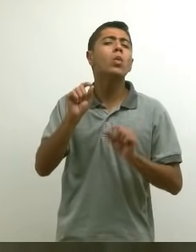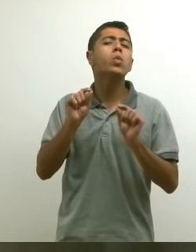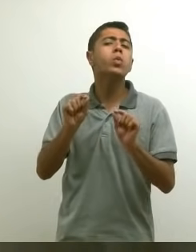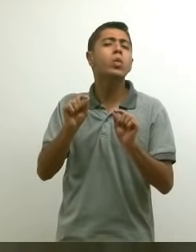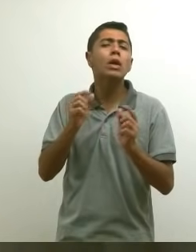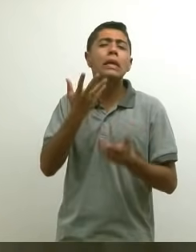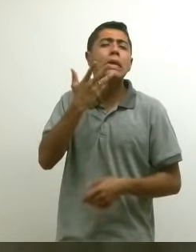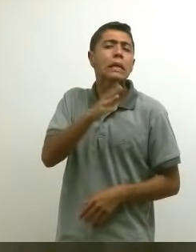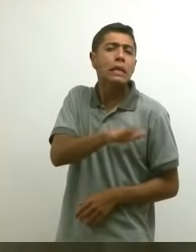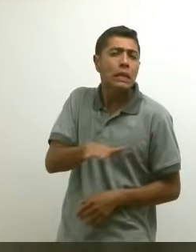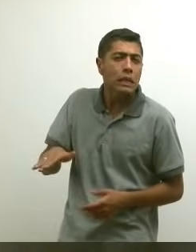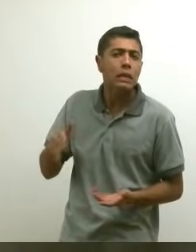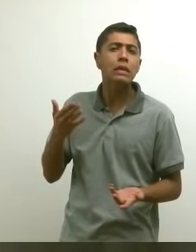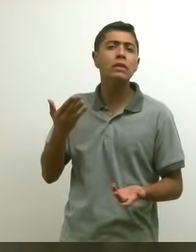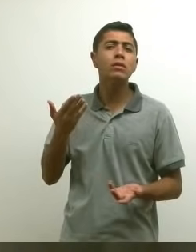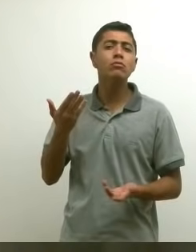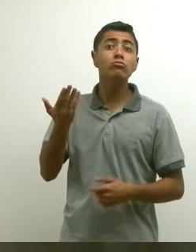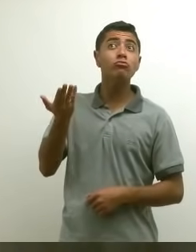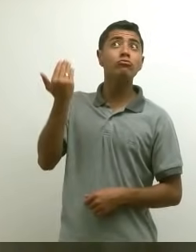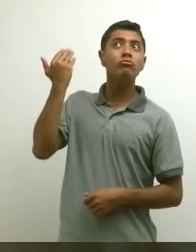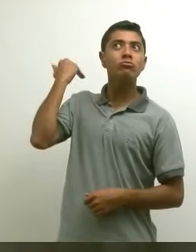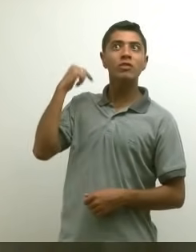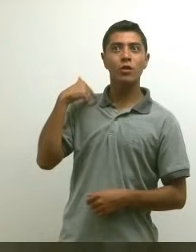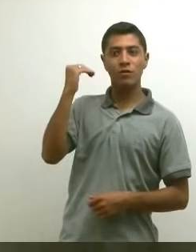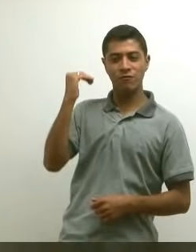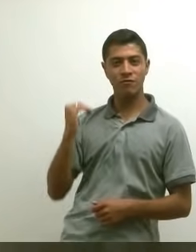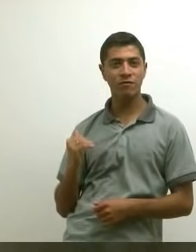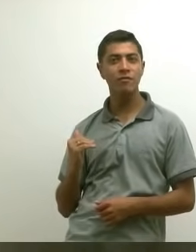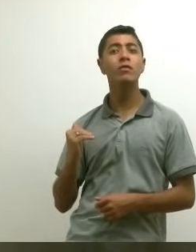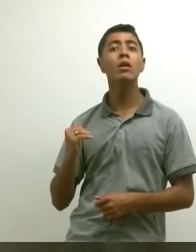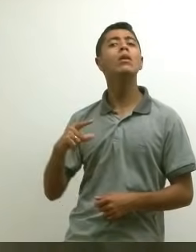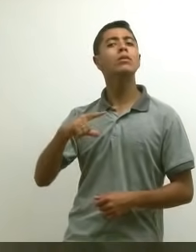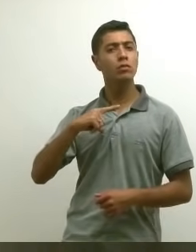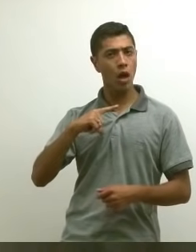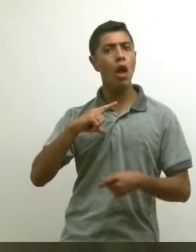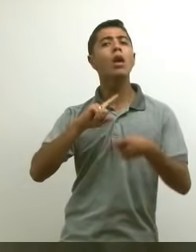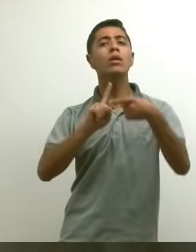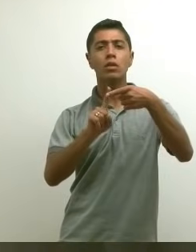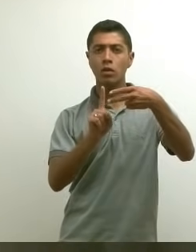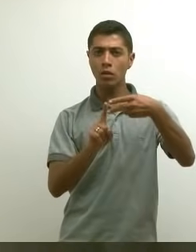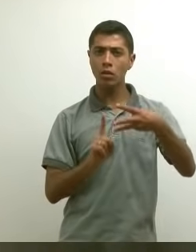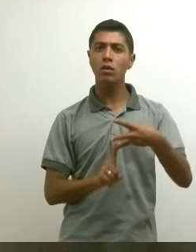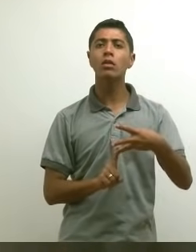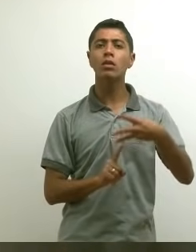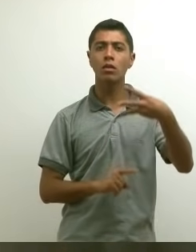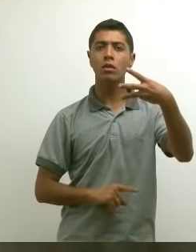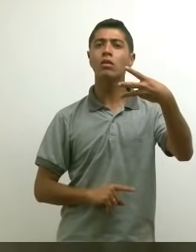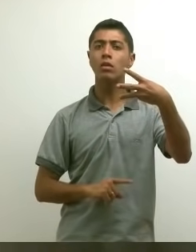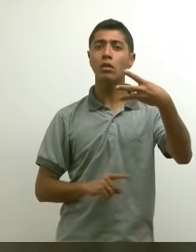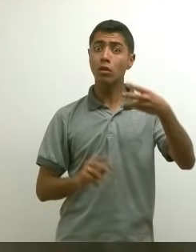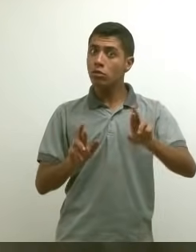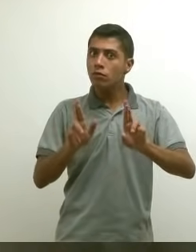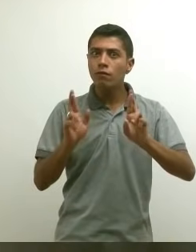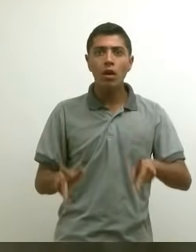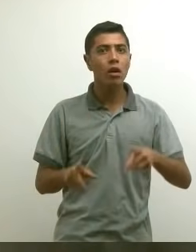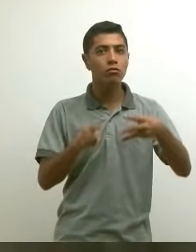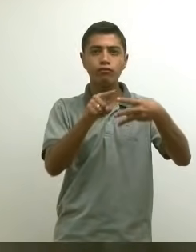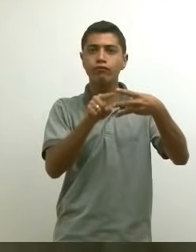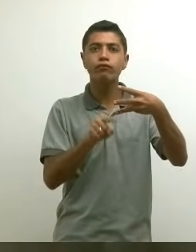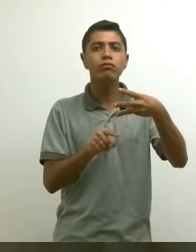falar de criança a gente está falando de 3 infâncias é completamente diferente a infância do